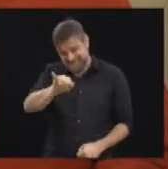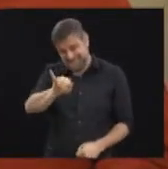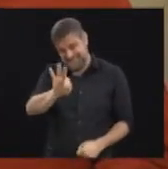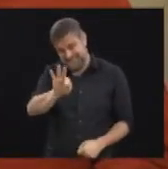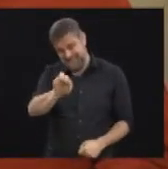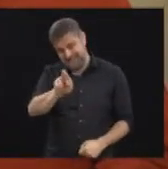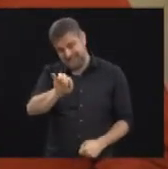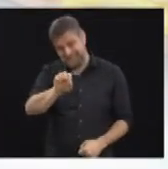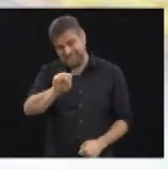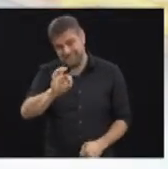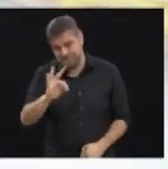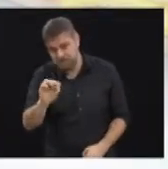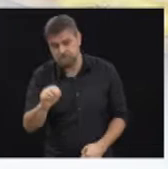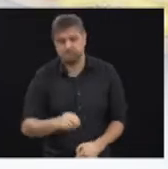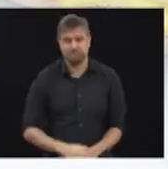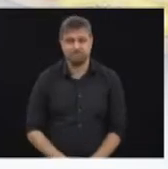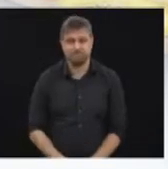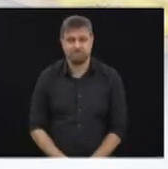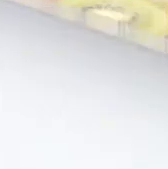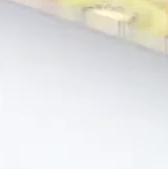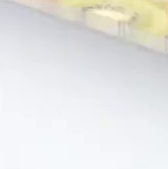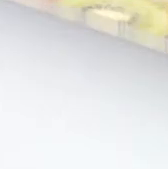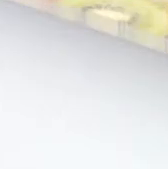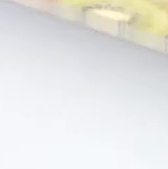médico sanitarista.